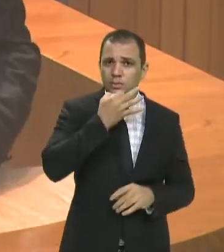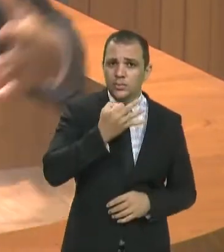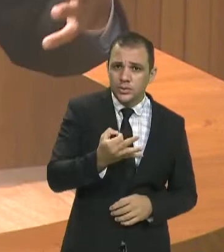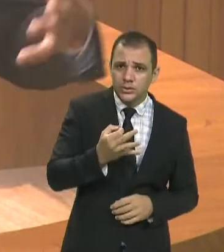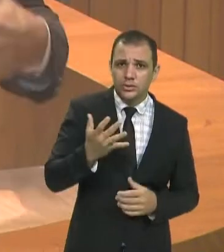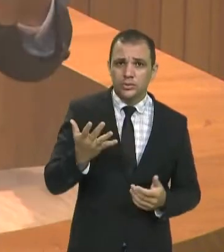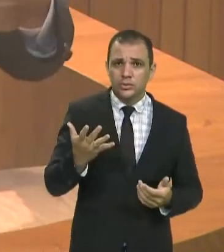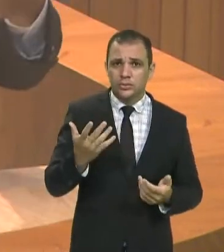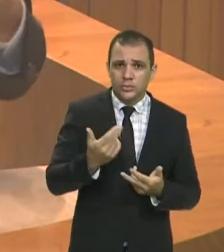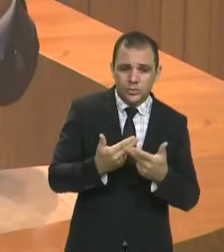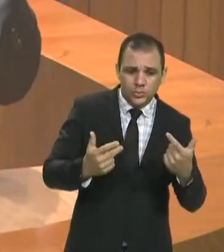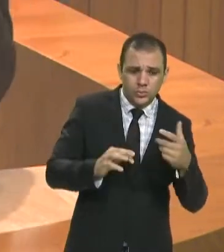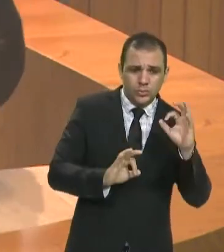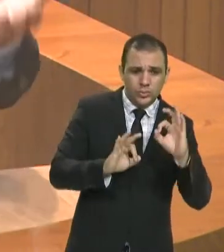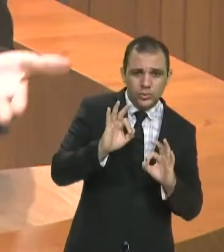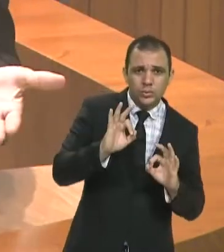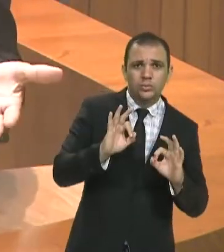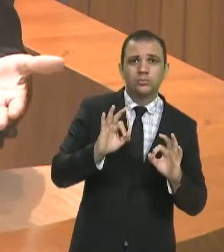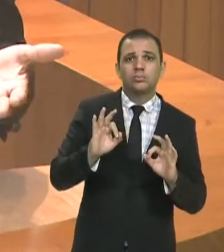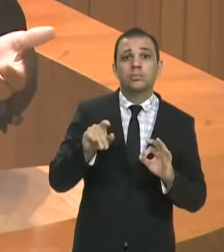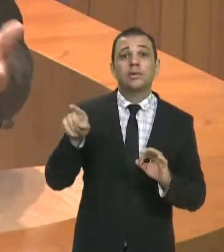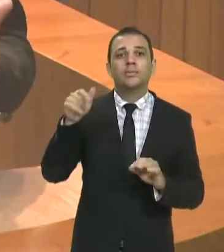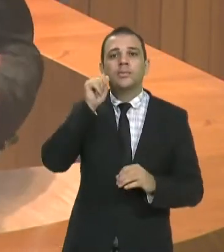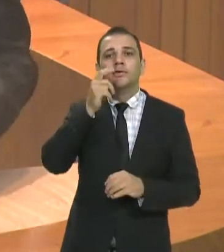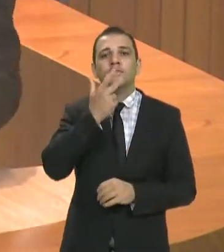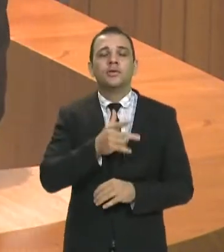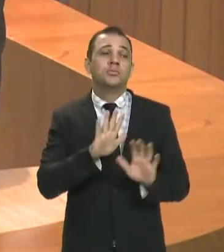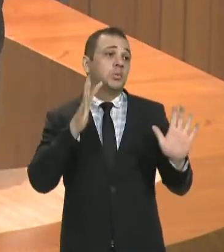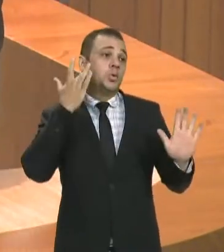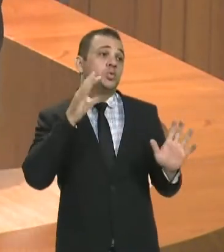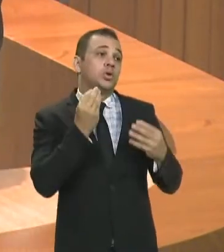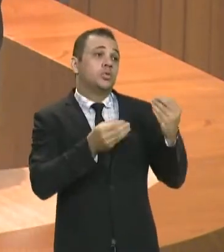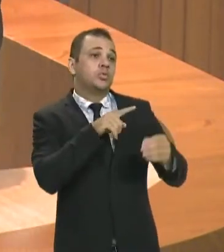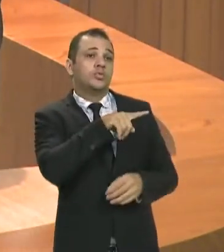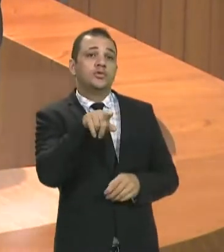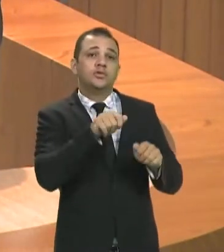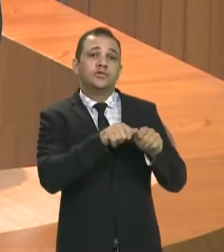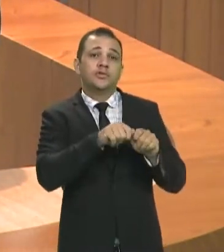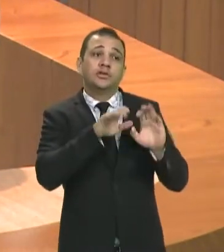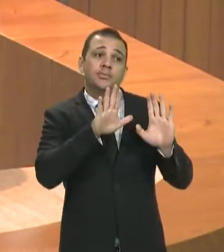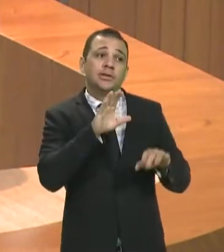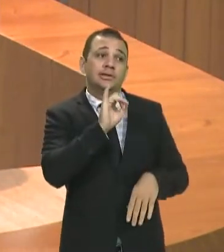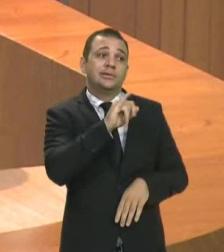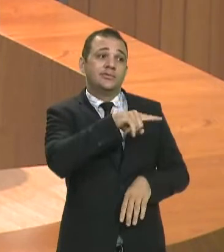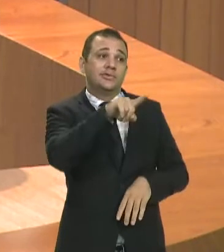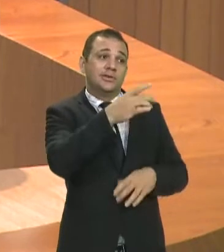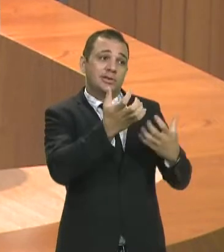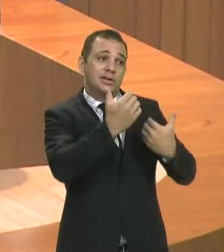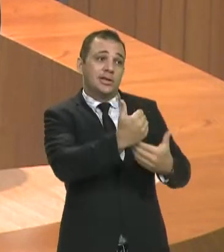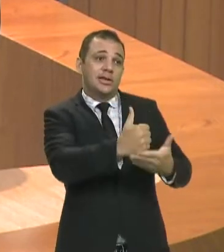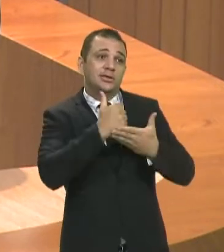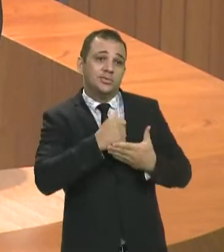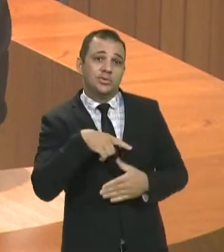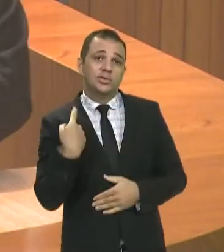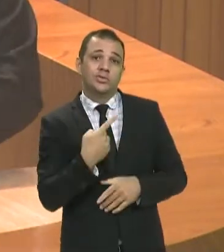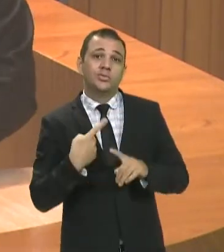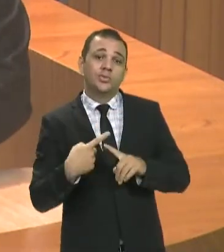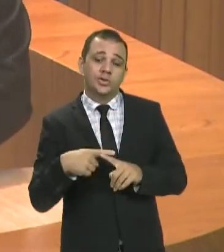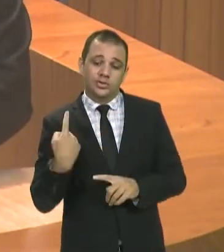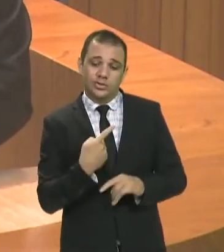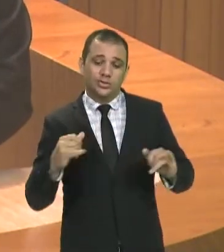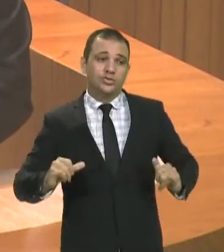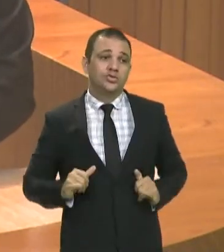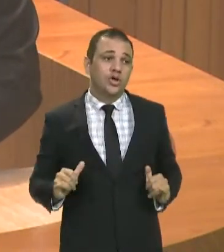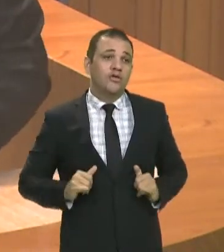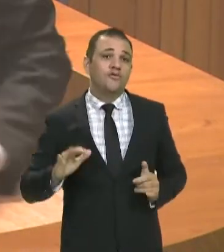ela disse, eu não sei como vocês poderiam fazer, mas para tentar ajudar a gente, que somos vítimas de golpes